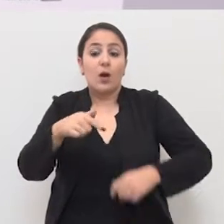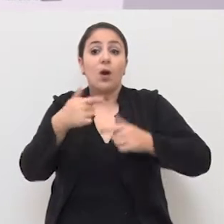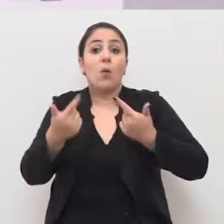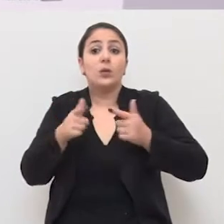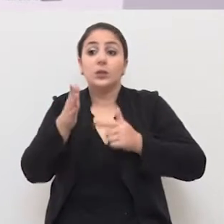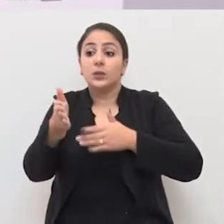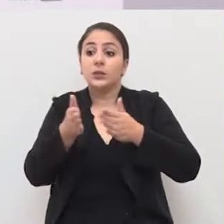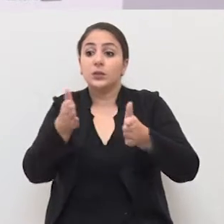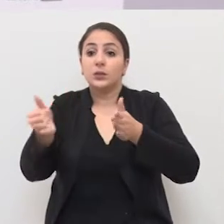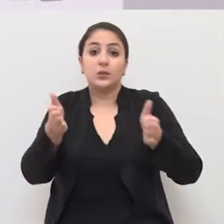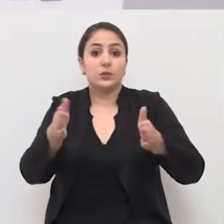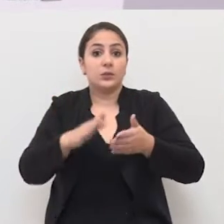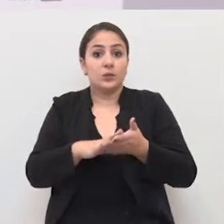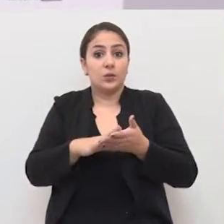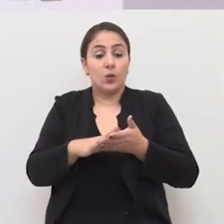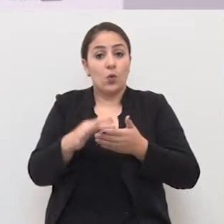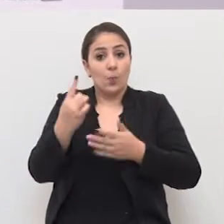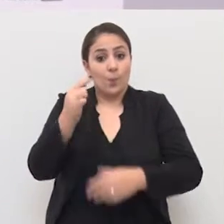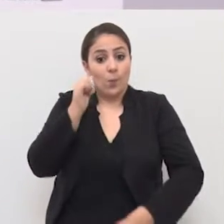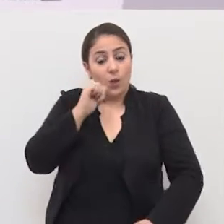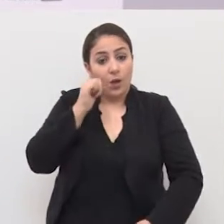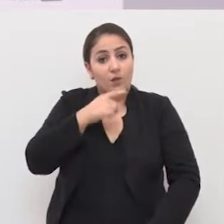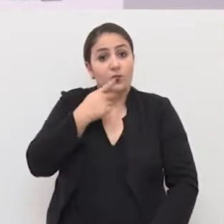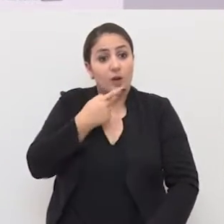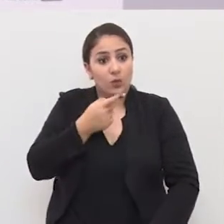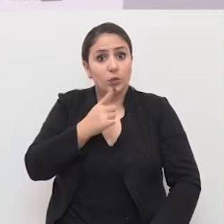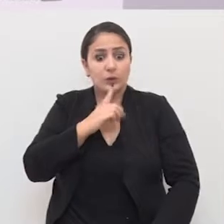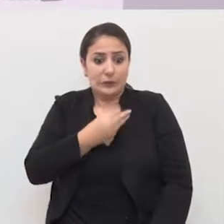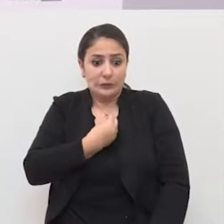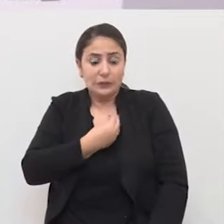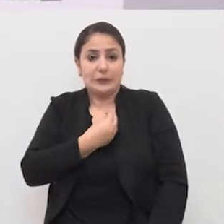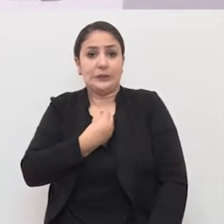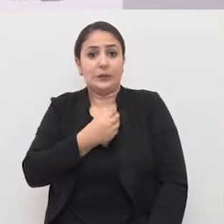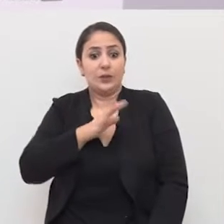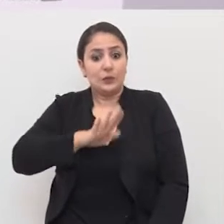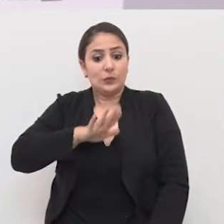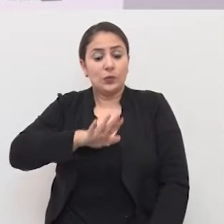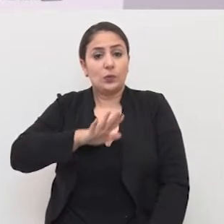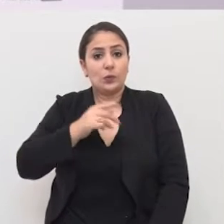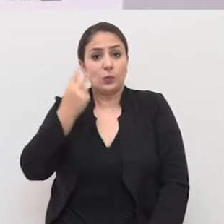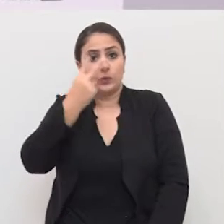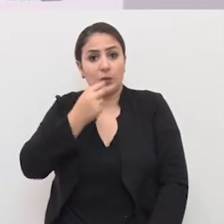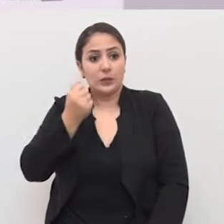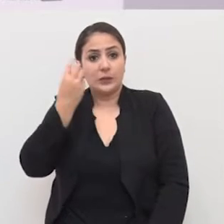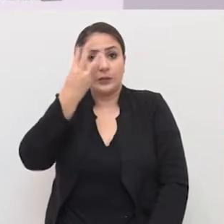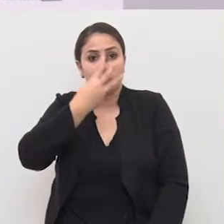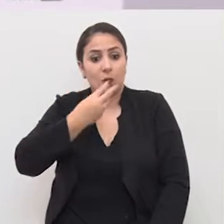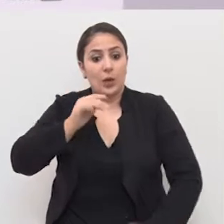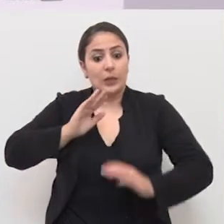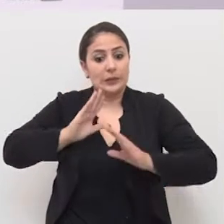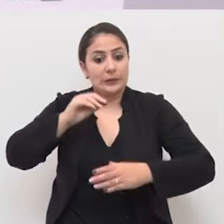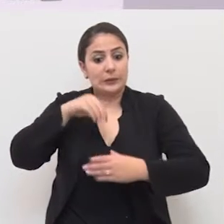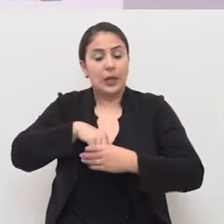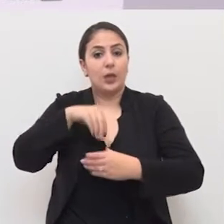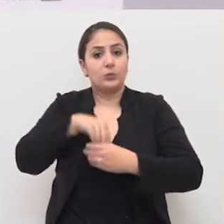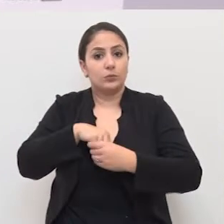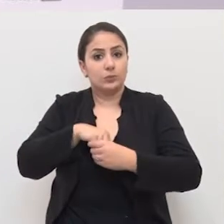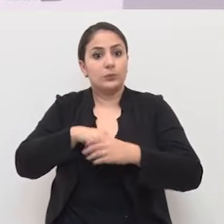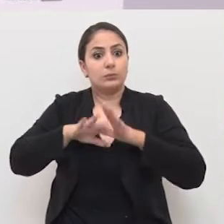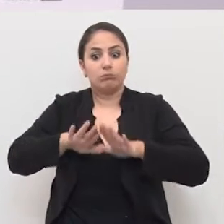quem recorrer. Uma dessas mulheres chegou a relatar que estava e ficou 2 a 3 horas dentro do